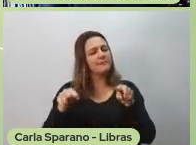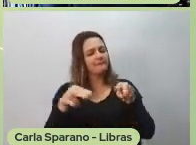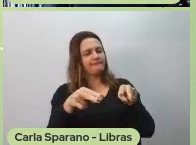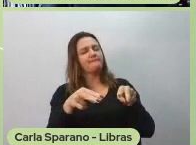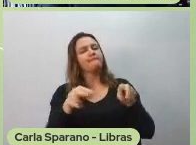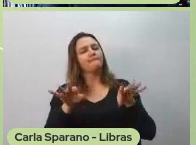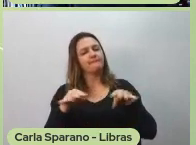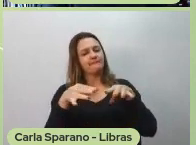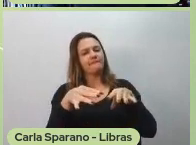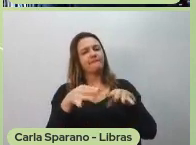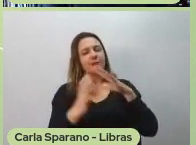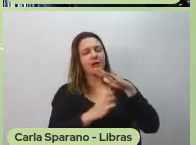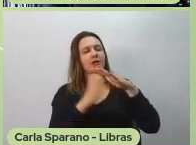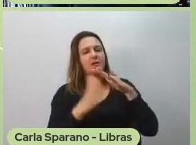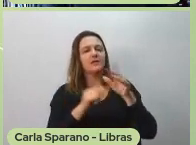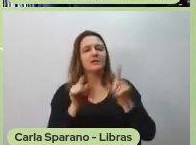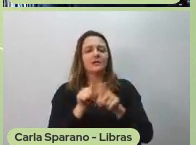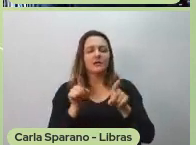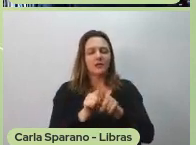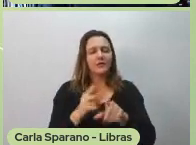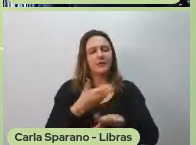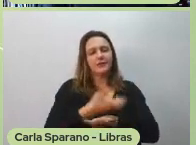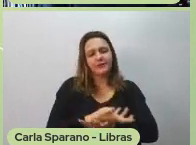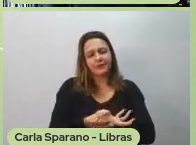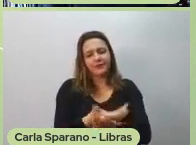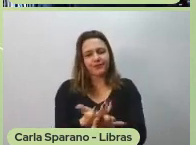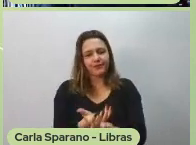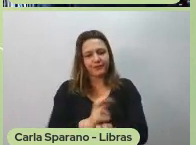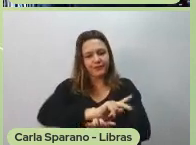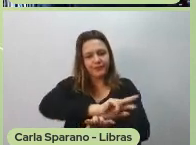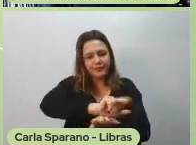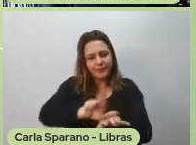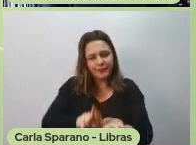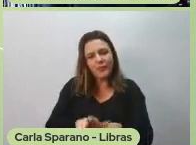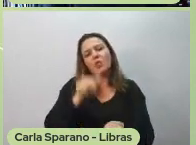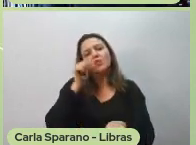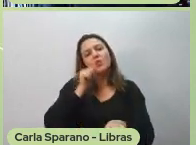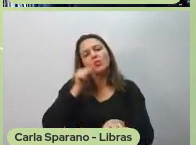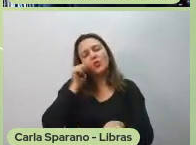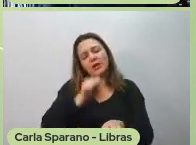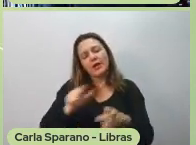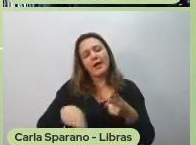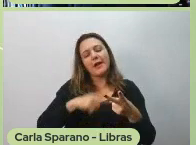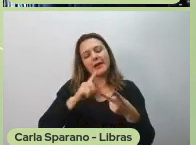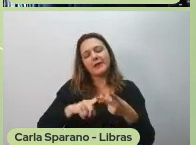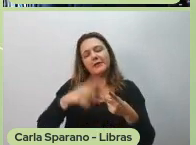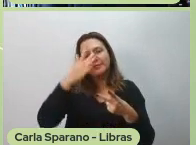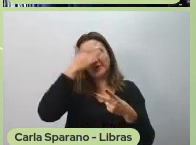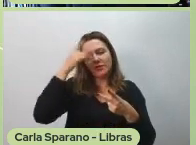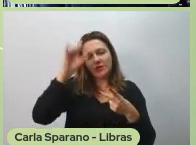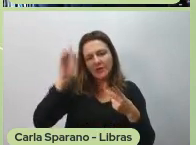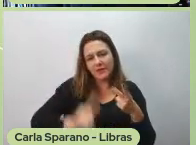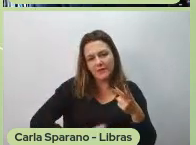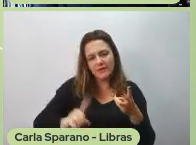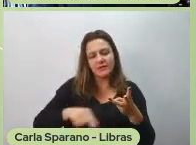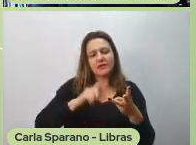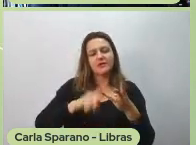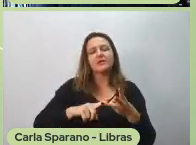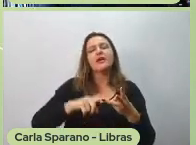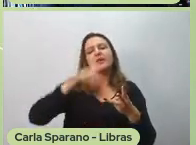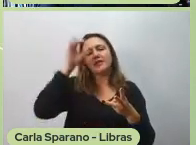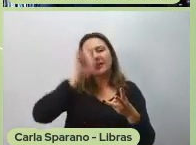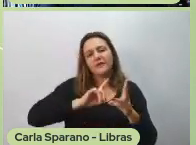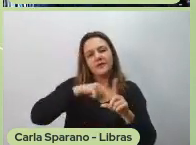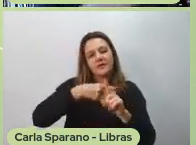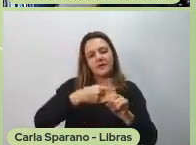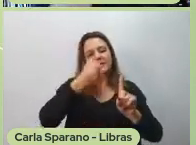olhar também de trazer a interseccionalidade. Então, de ter mulheres, pessoas com deficiência, de ter pessoas com deficiência LGBTIA+.